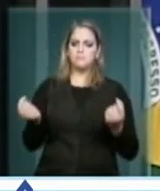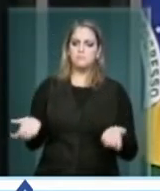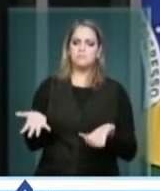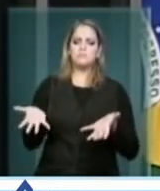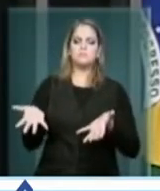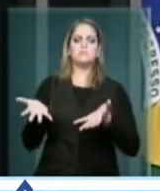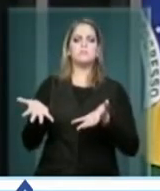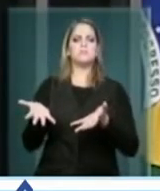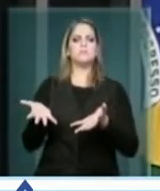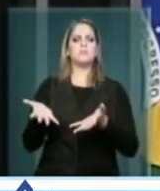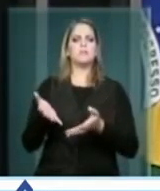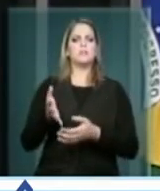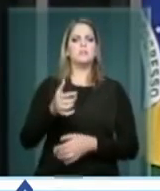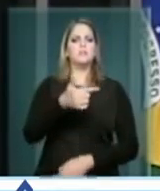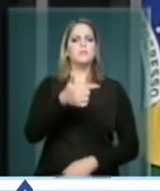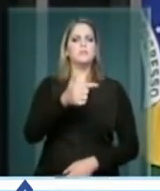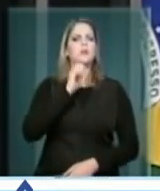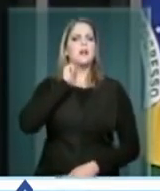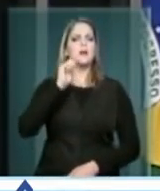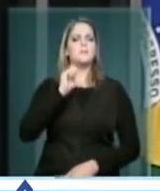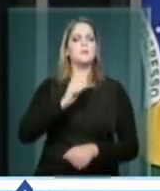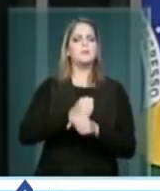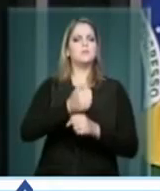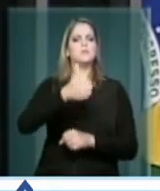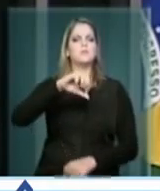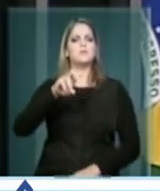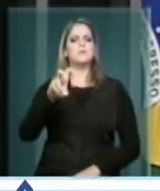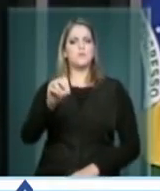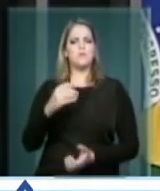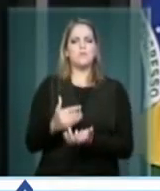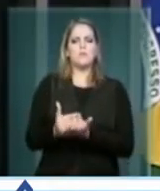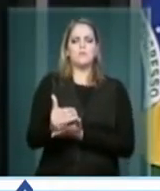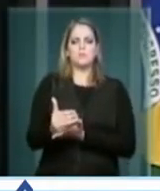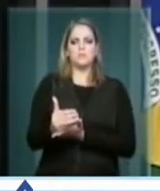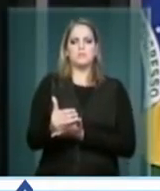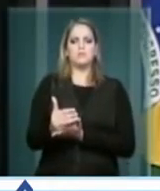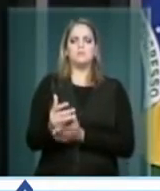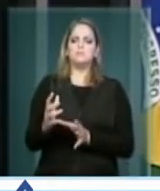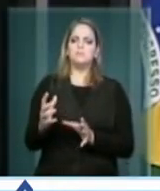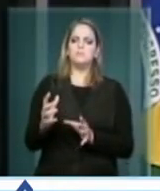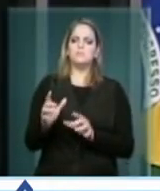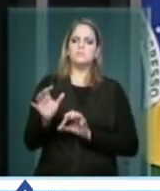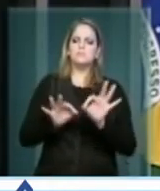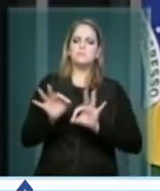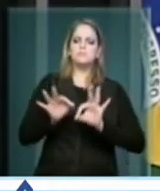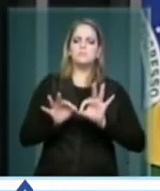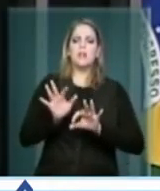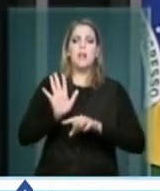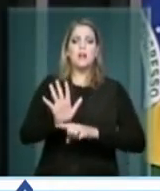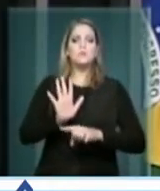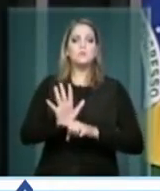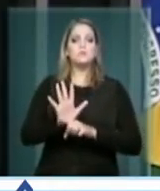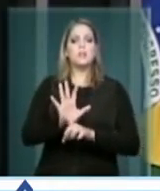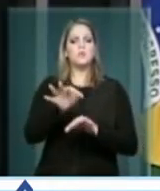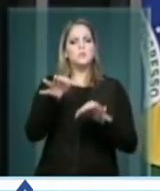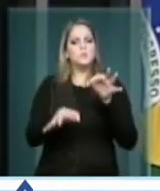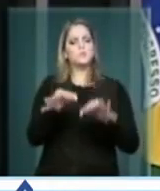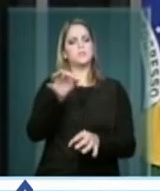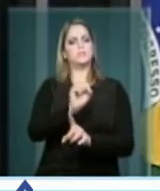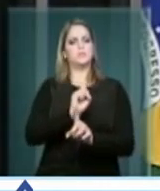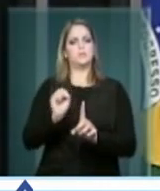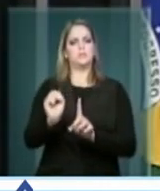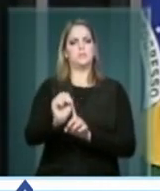desde 22 de abril de 1950 para a consolidação de uma sociedade mais justa, graças ao